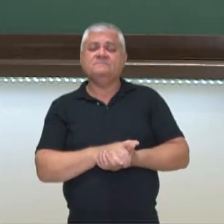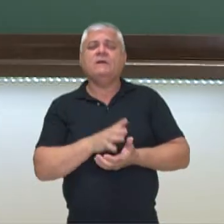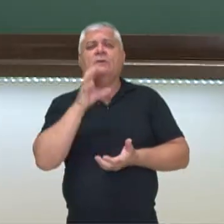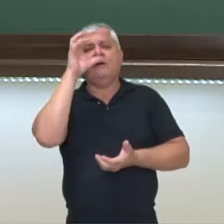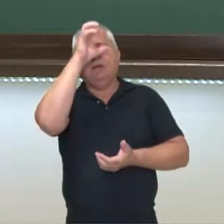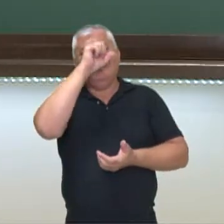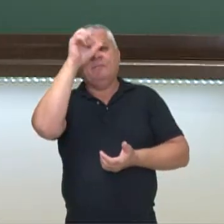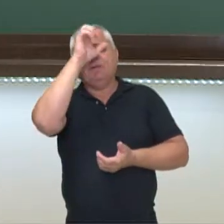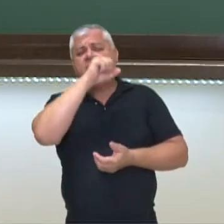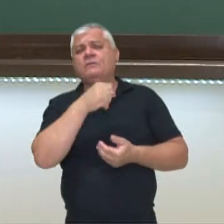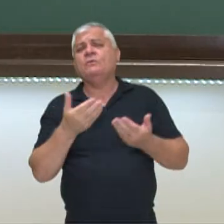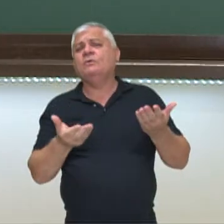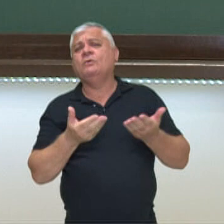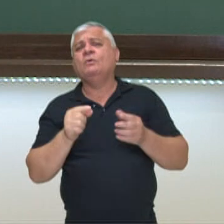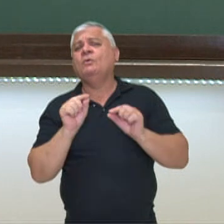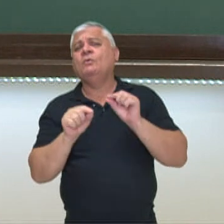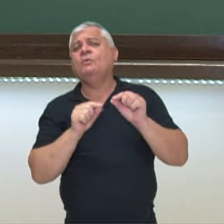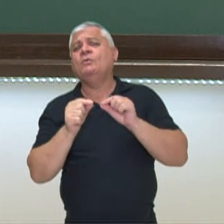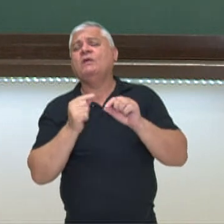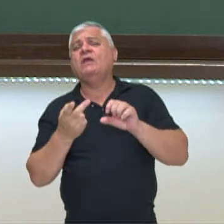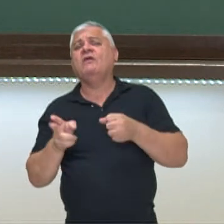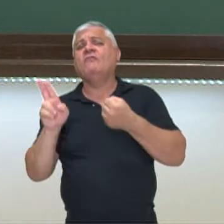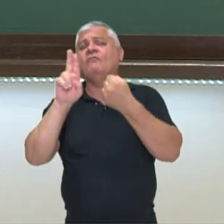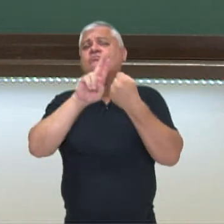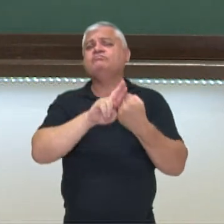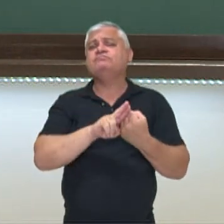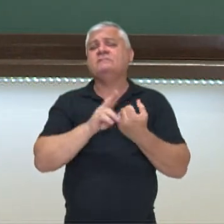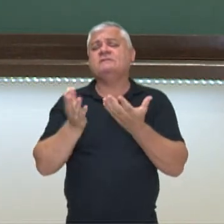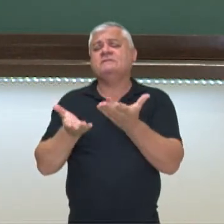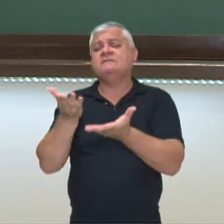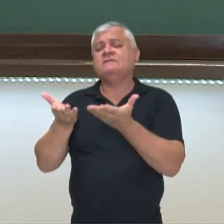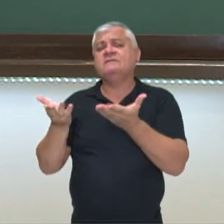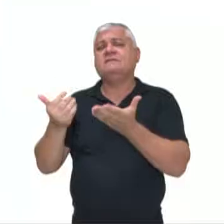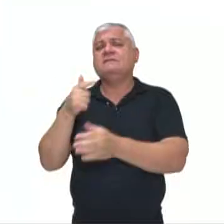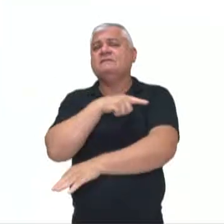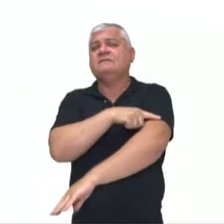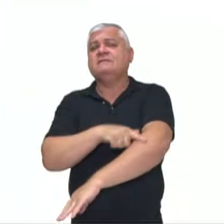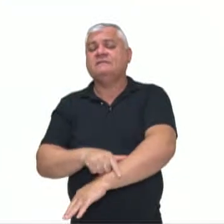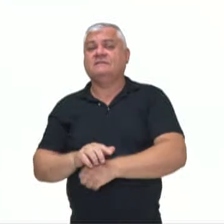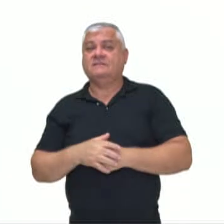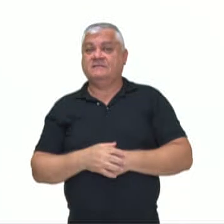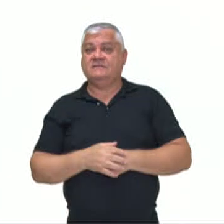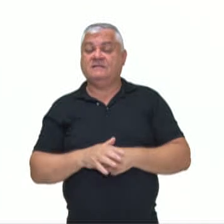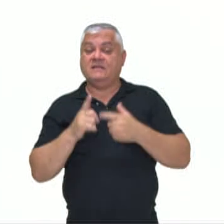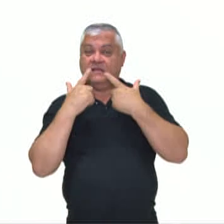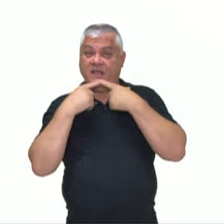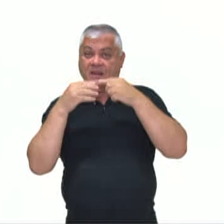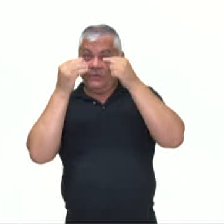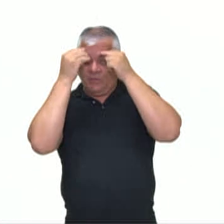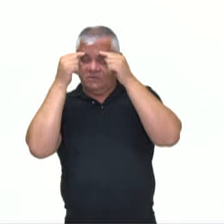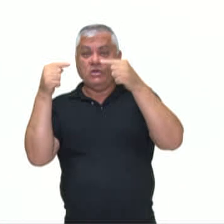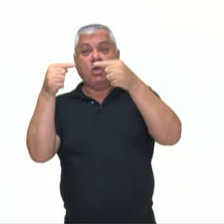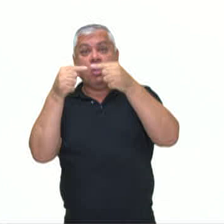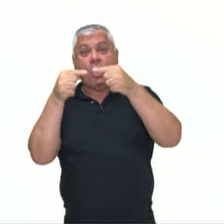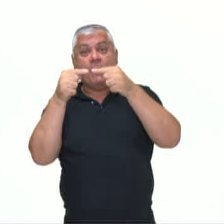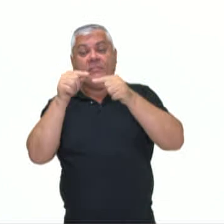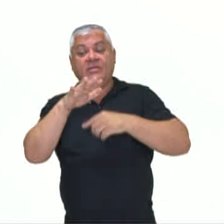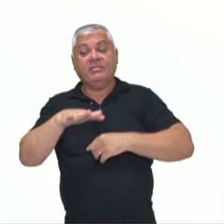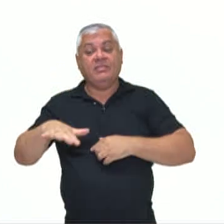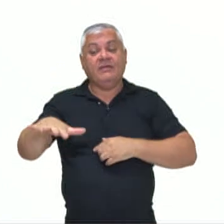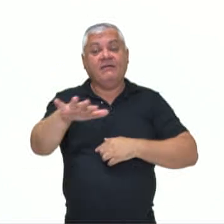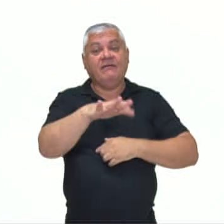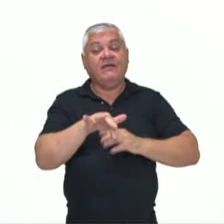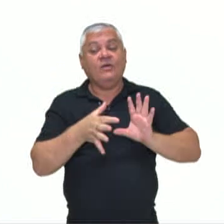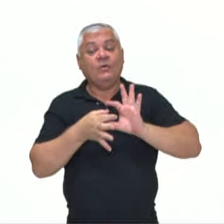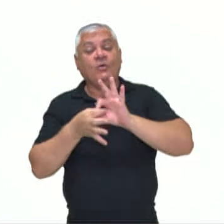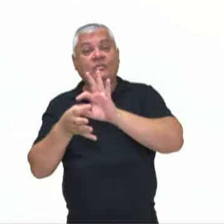aprendemos hoy con el tema formas de tratamento? O linguagem varia de acordo com o contexto e o interlocutor, ou